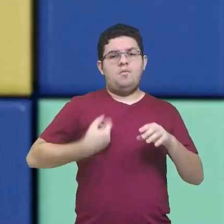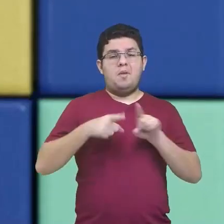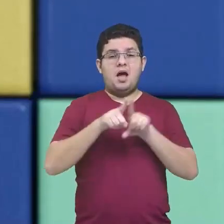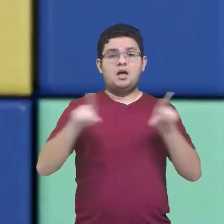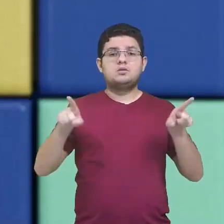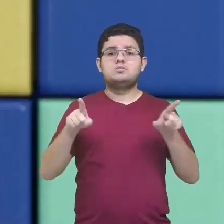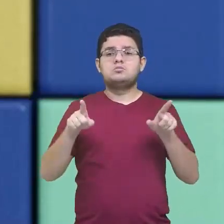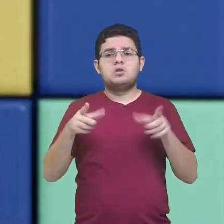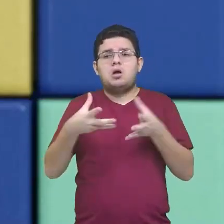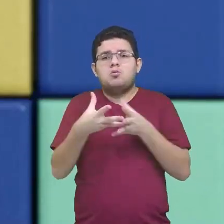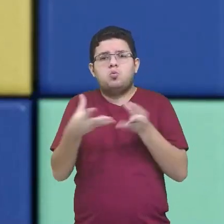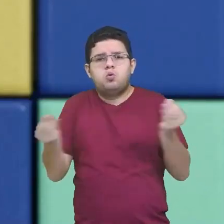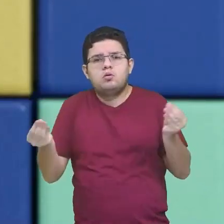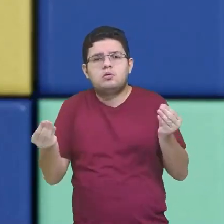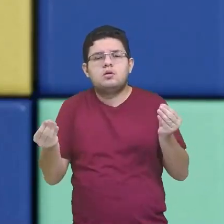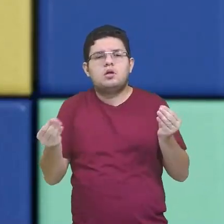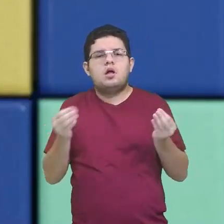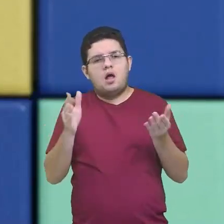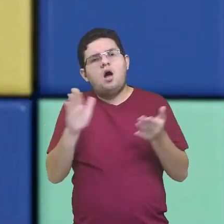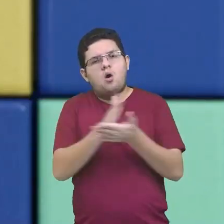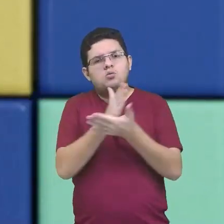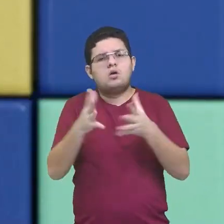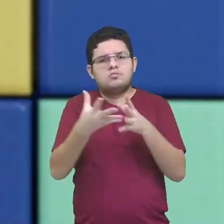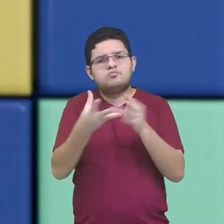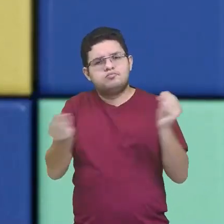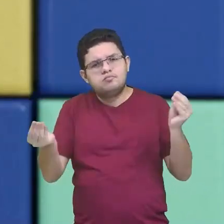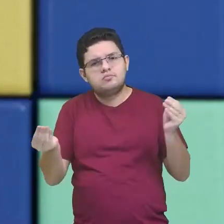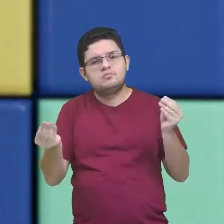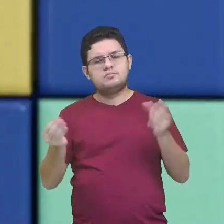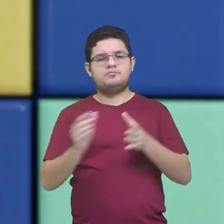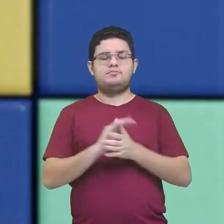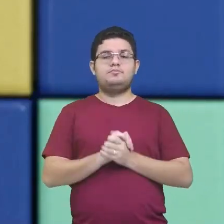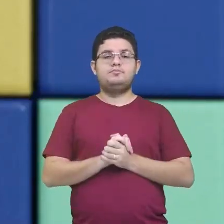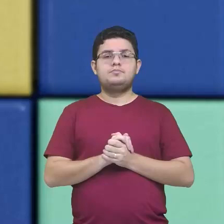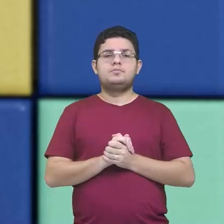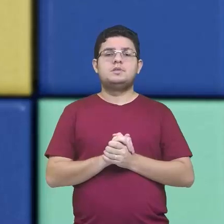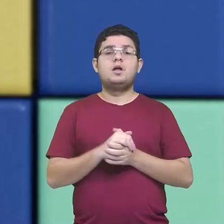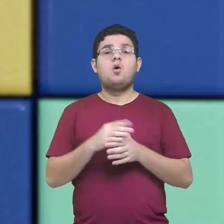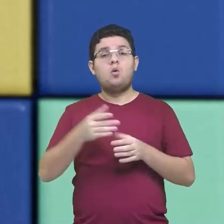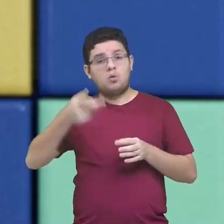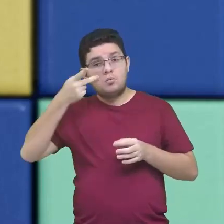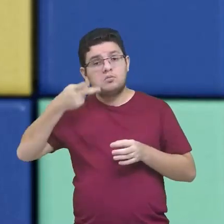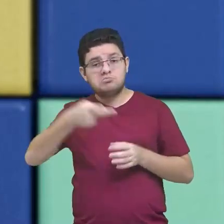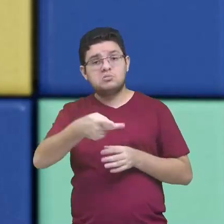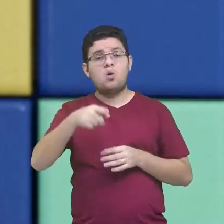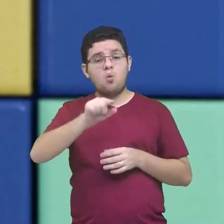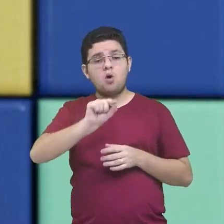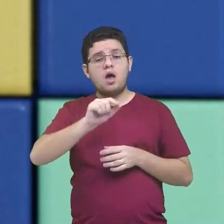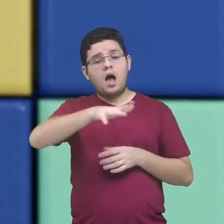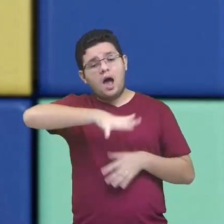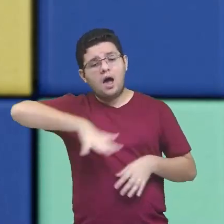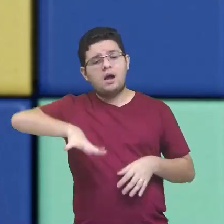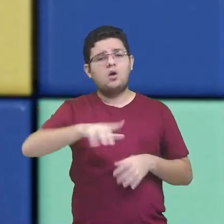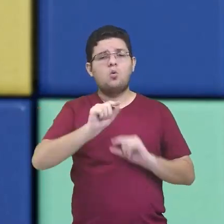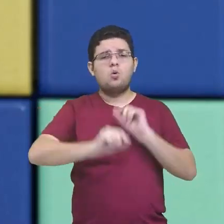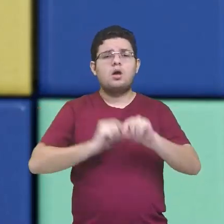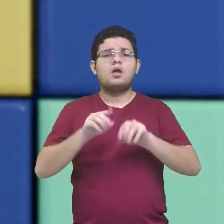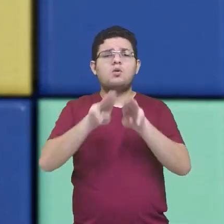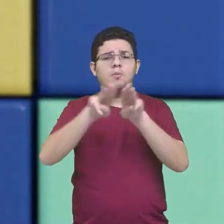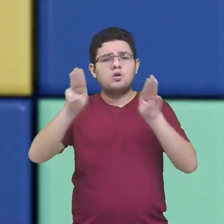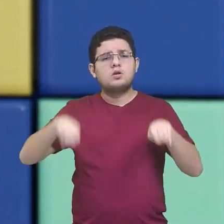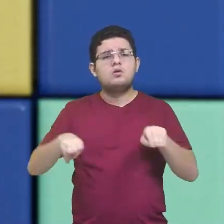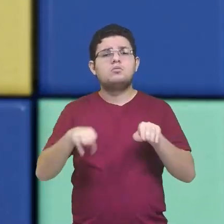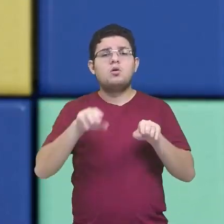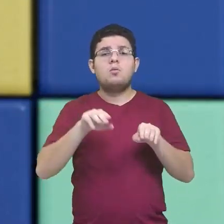esse conhecimento, vivendo, fazendo uma imersão em um local, não é, onde você, dado a linha de tempo, né,